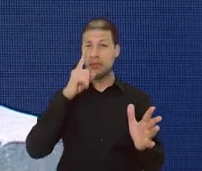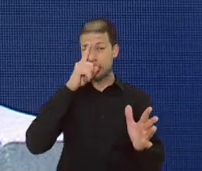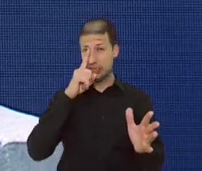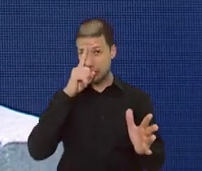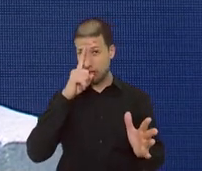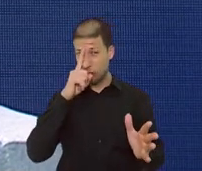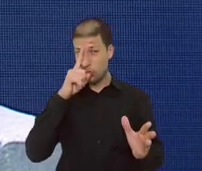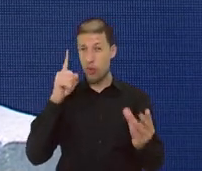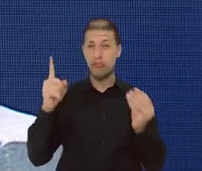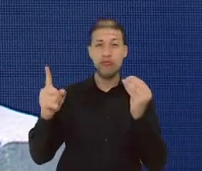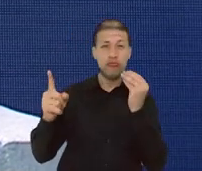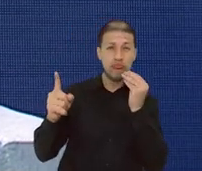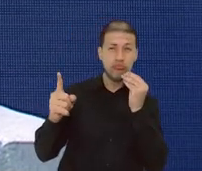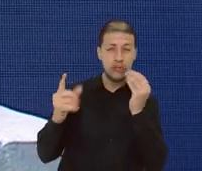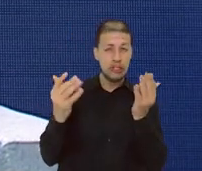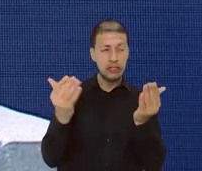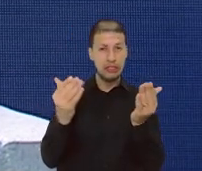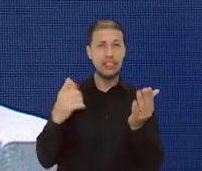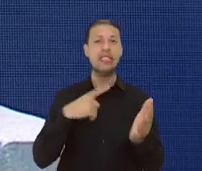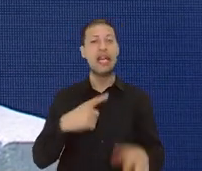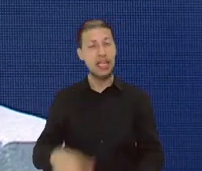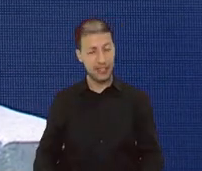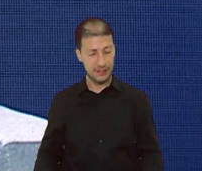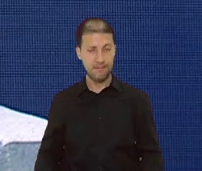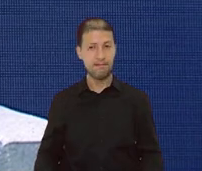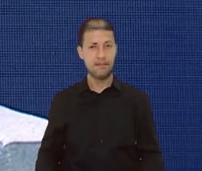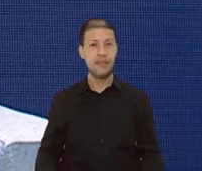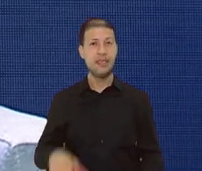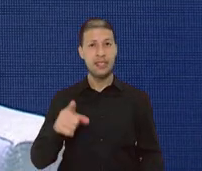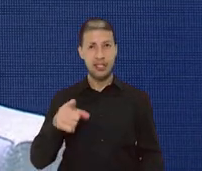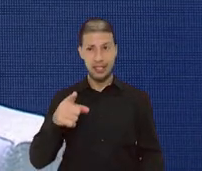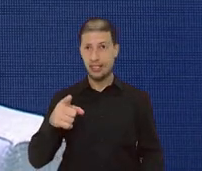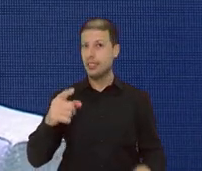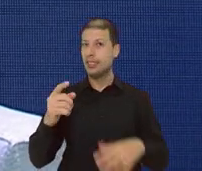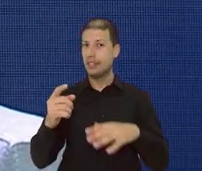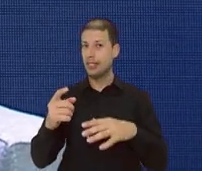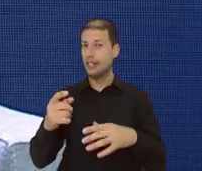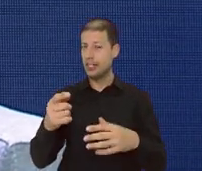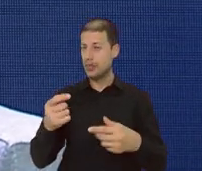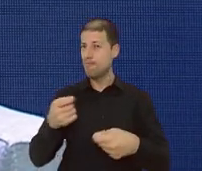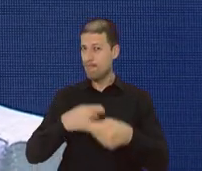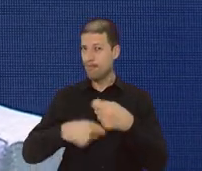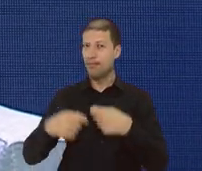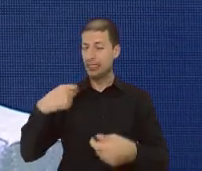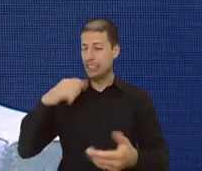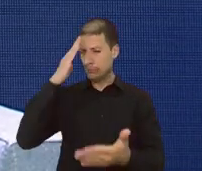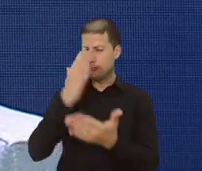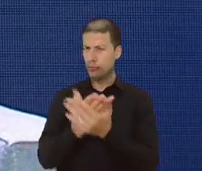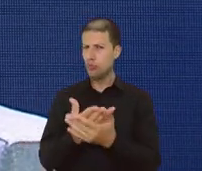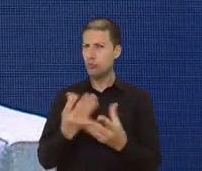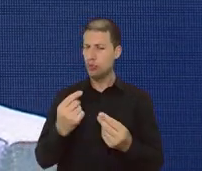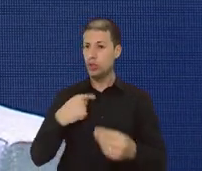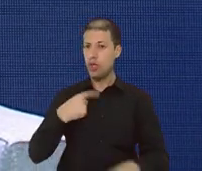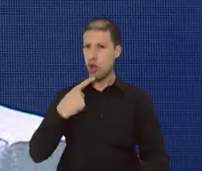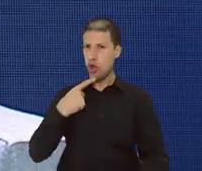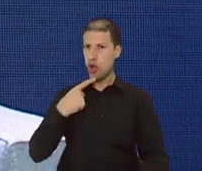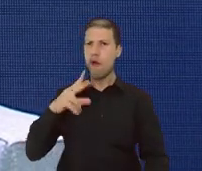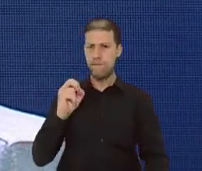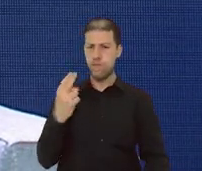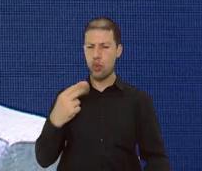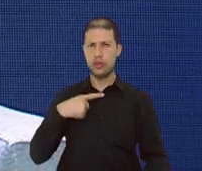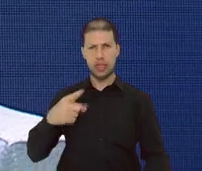então esses negócio ele precisa acreditar muito precisa ter convicção e falar não realmente eu vou fazer esse negócio